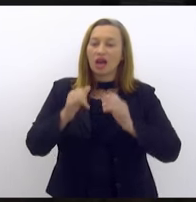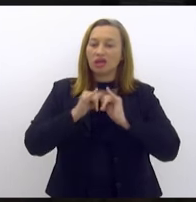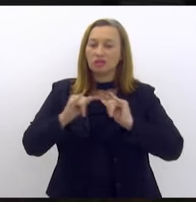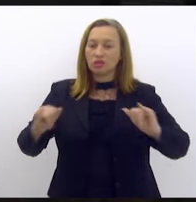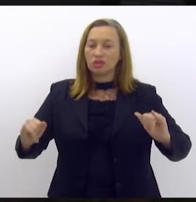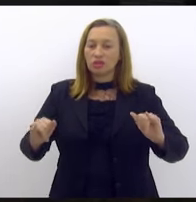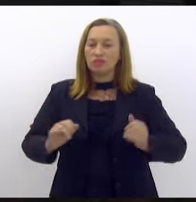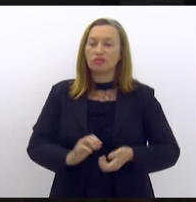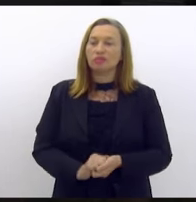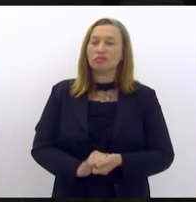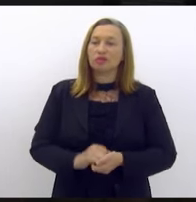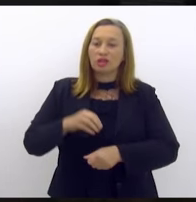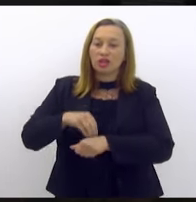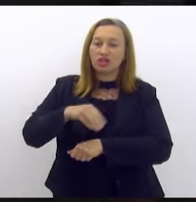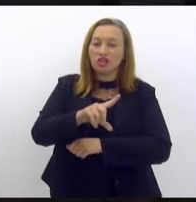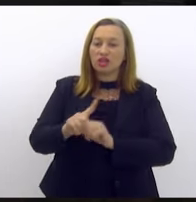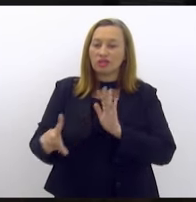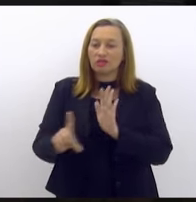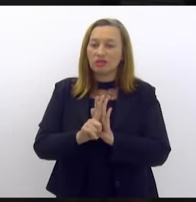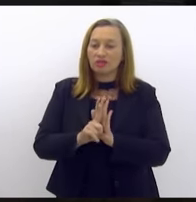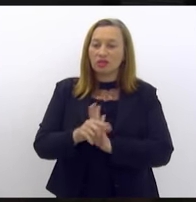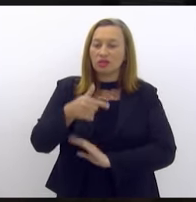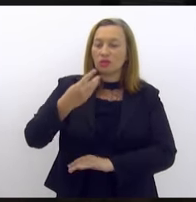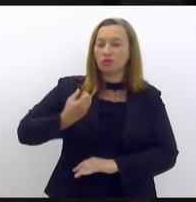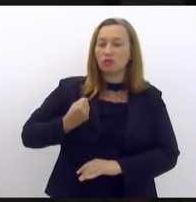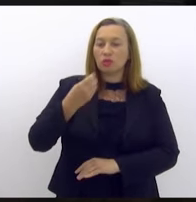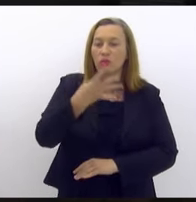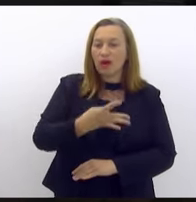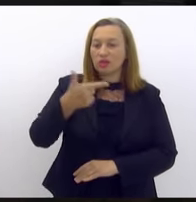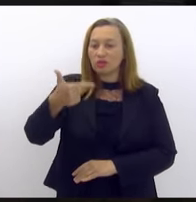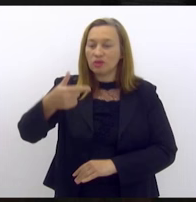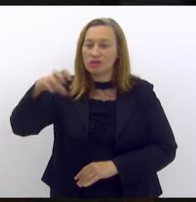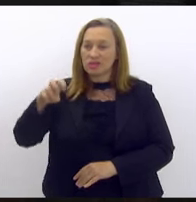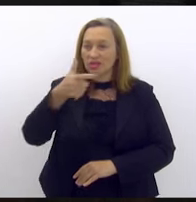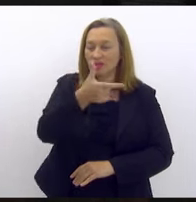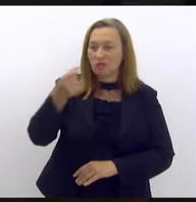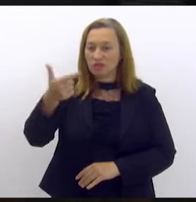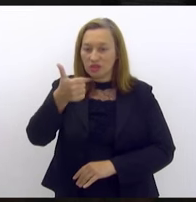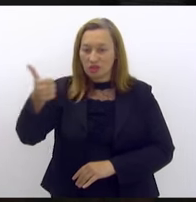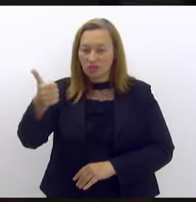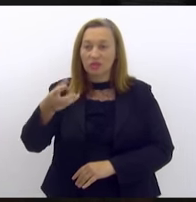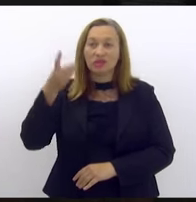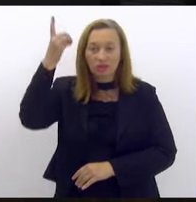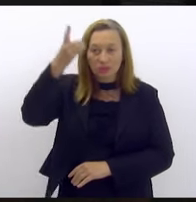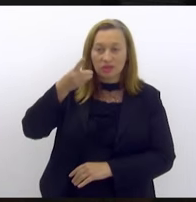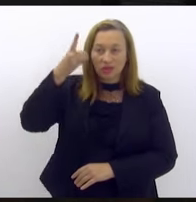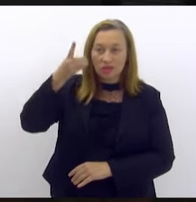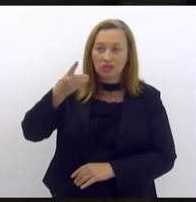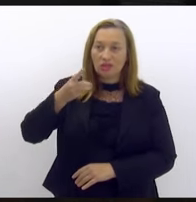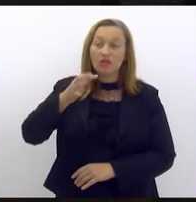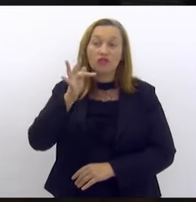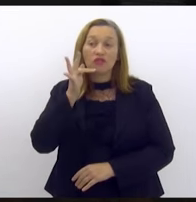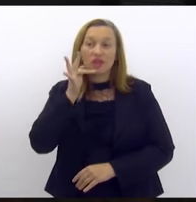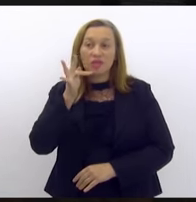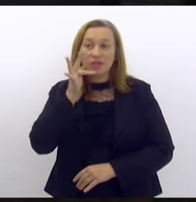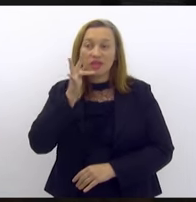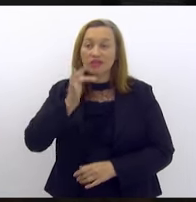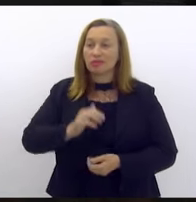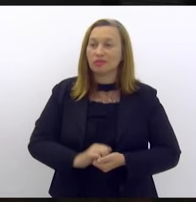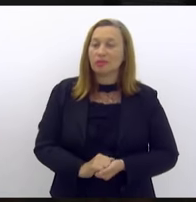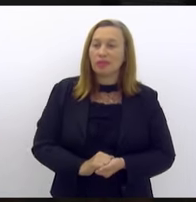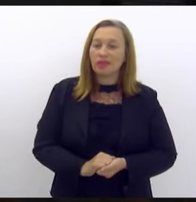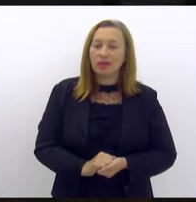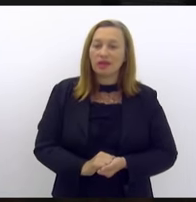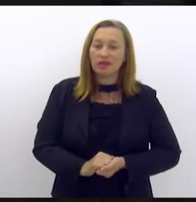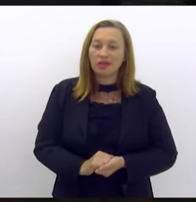Anuncio indicação legislativa número 425/2021, de autoria do deputado Jorge Felipe Neto,